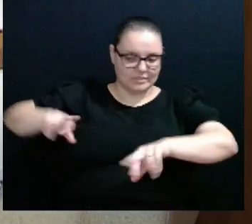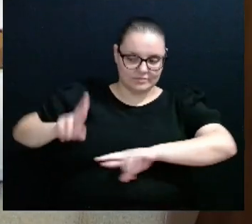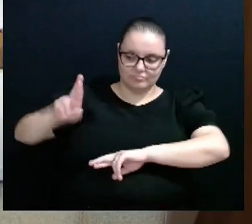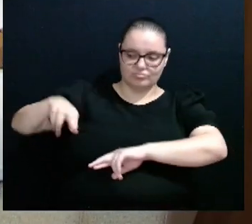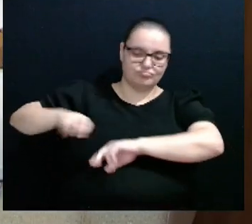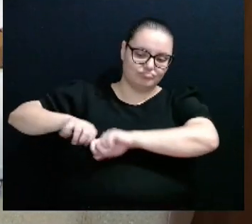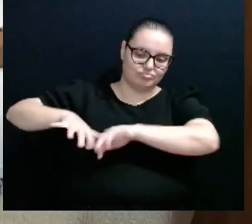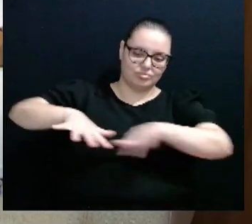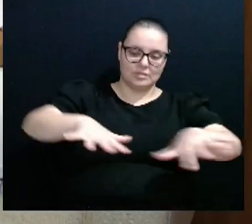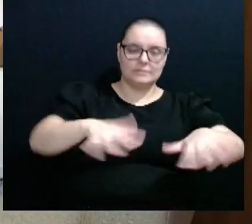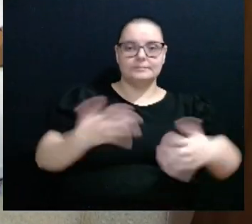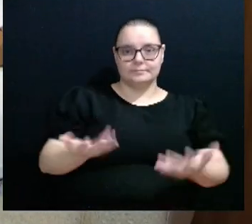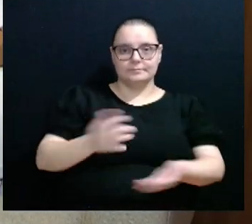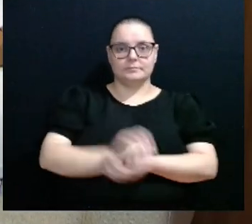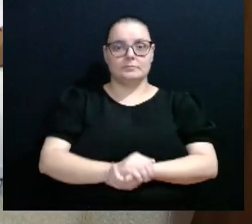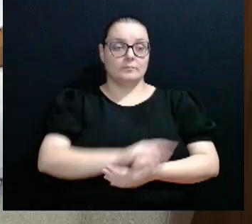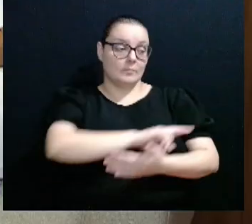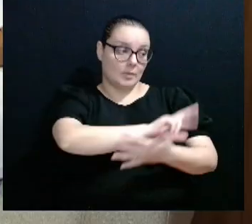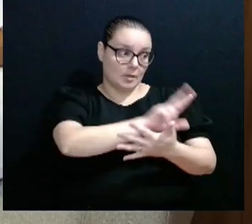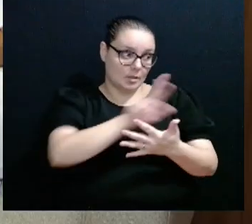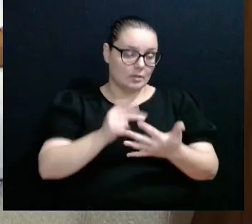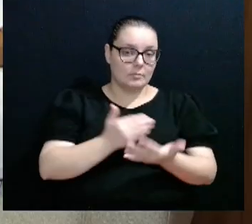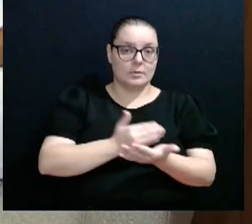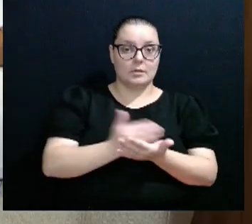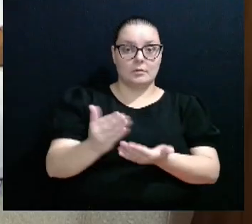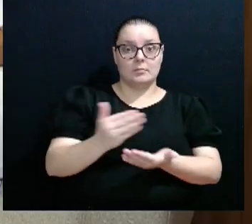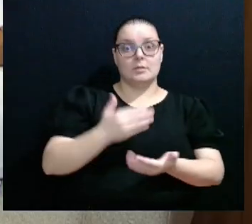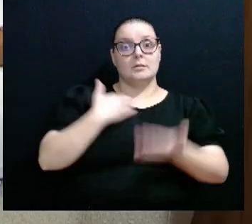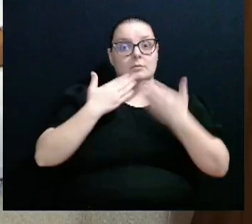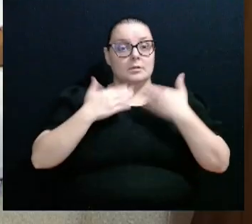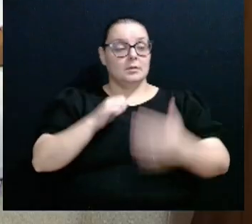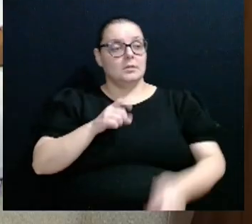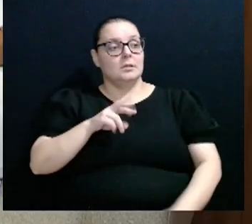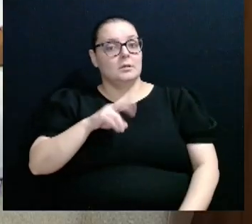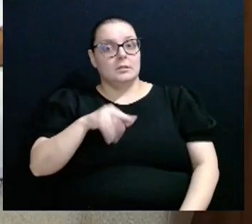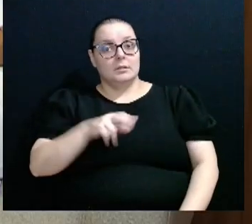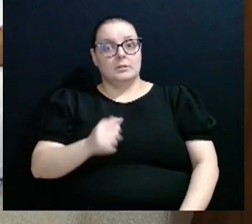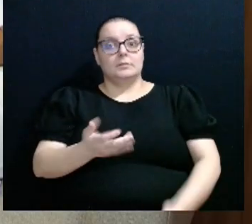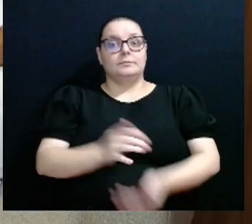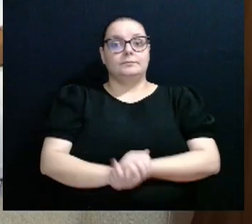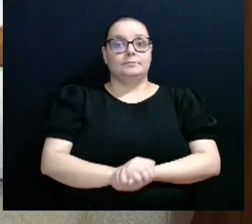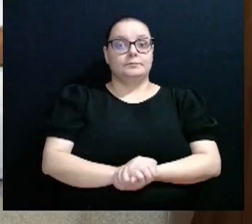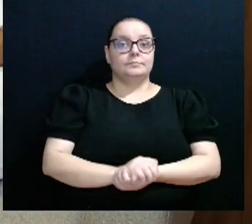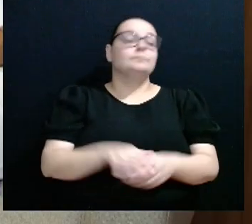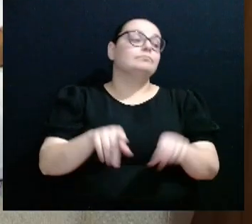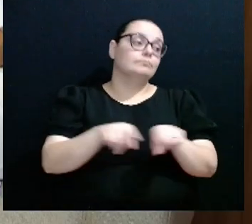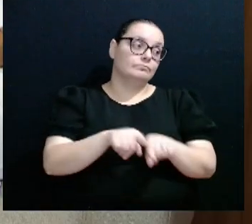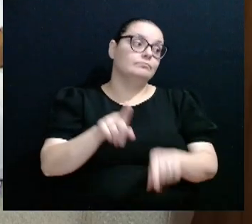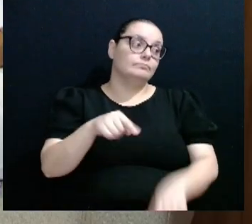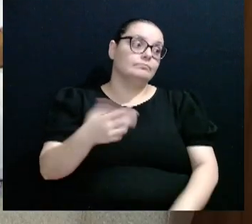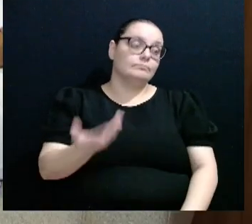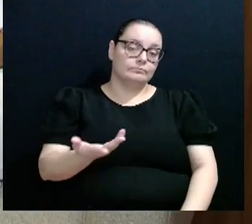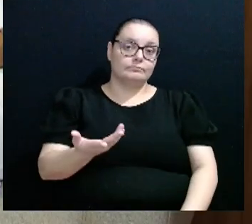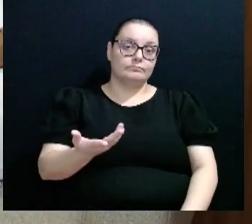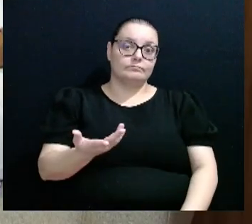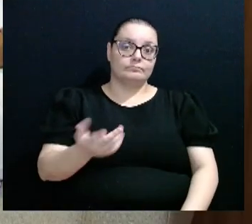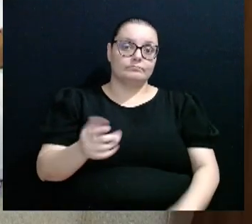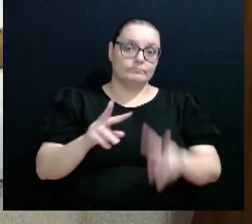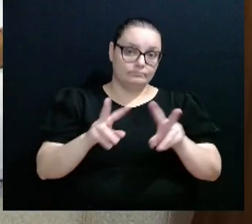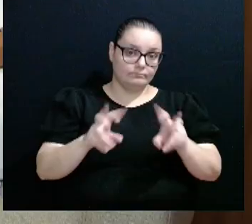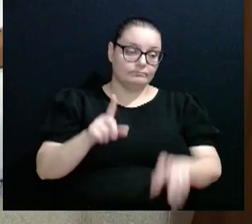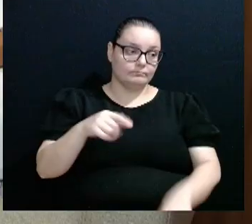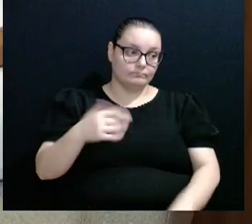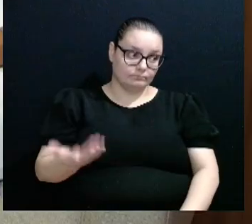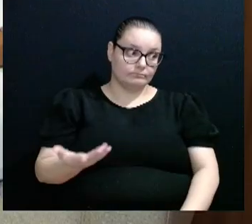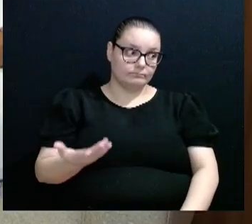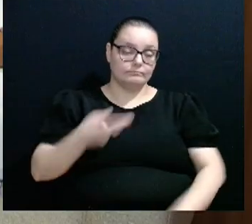desses fatores para a gente começar falando, né, Adriana, que inclusive é um assunto hoje que é muito comentado e